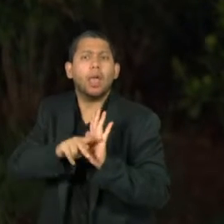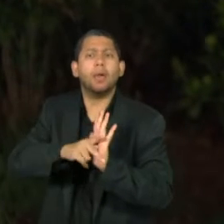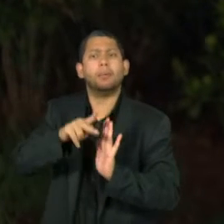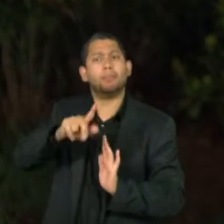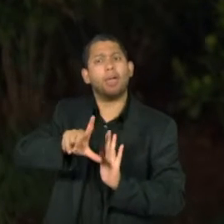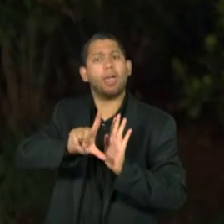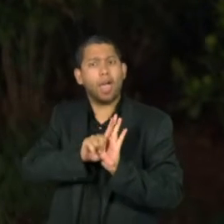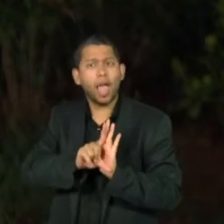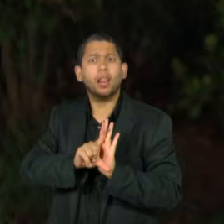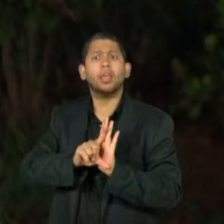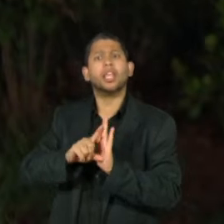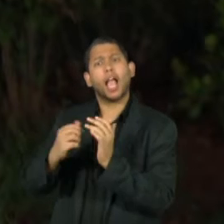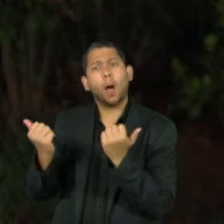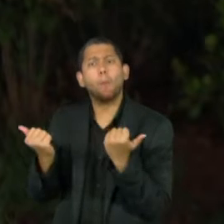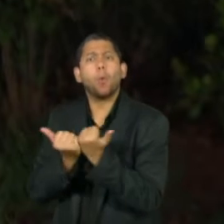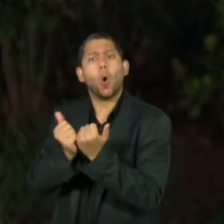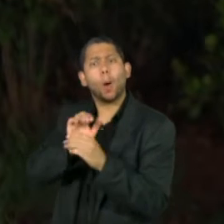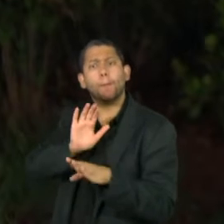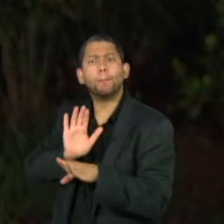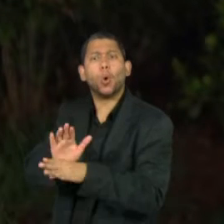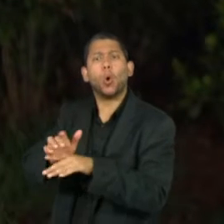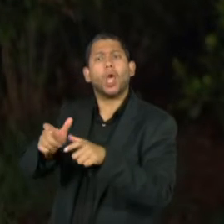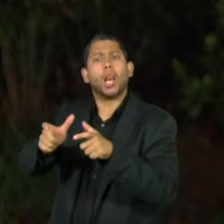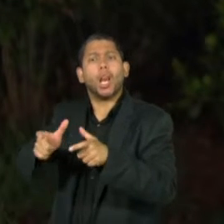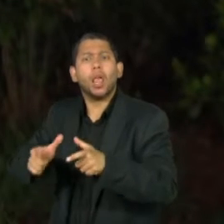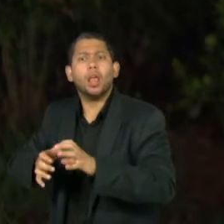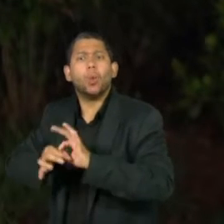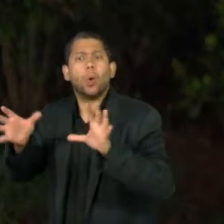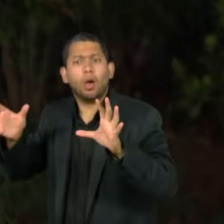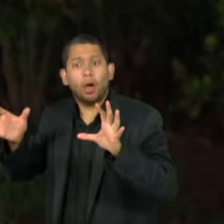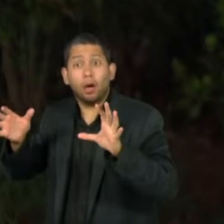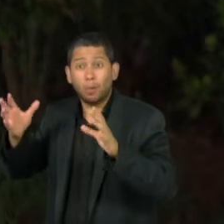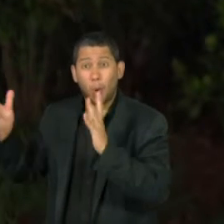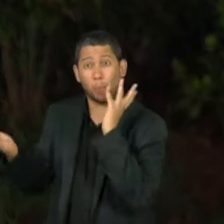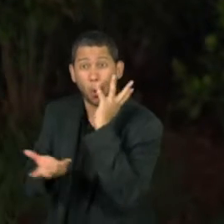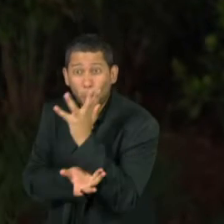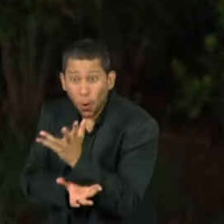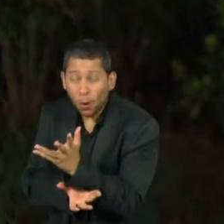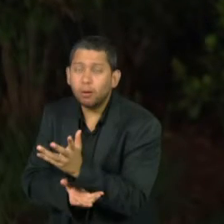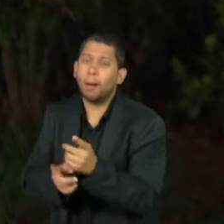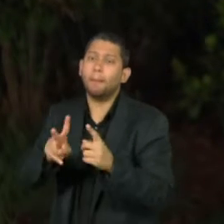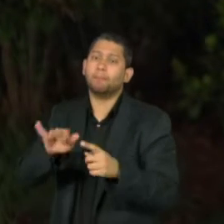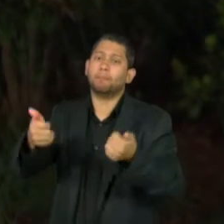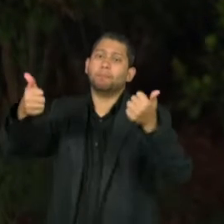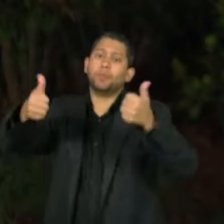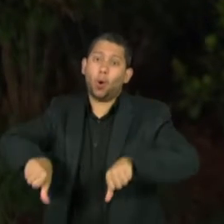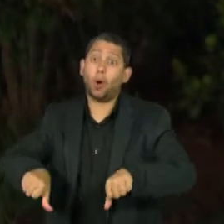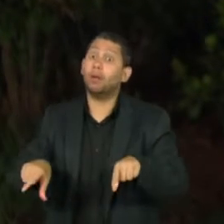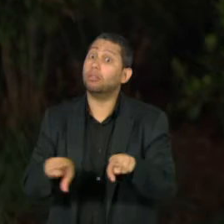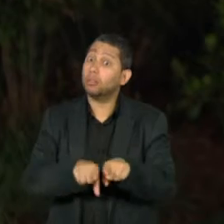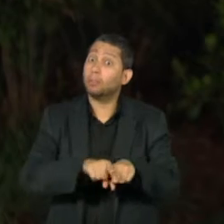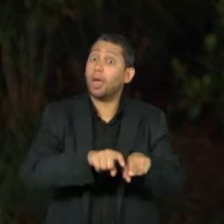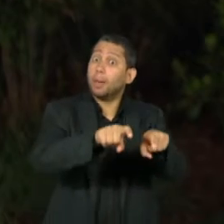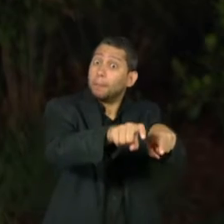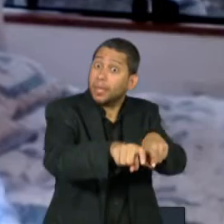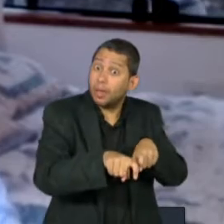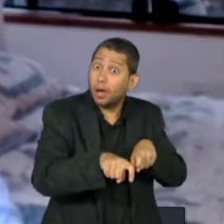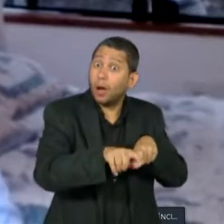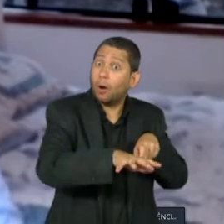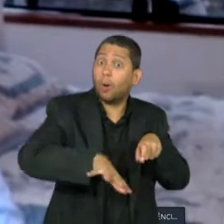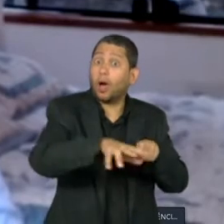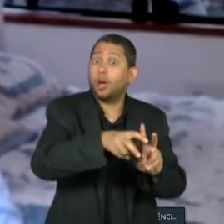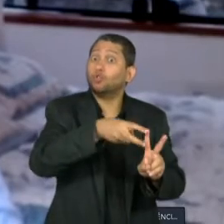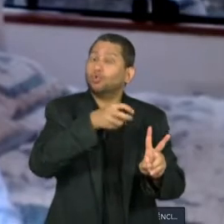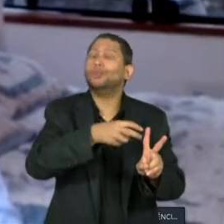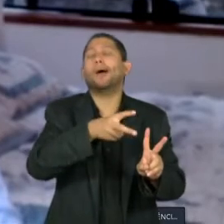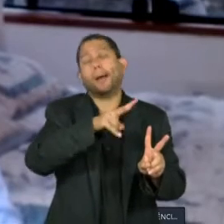a regularização de áreas desmatadas e a atividade de exploração mineral em terras indígenas. Quem é